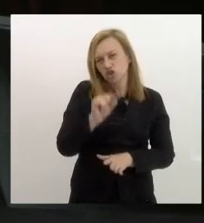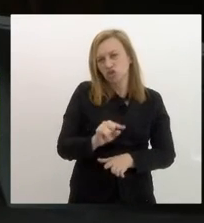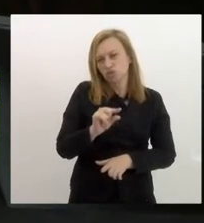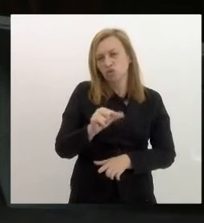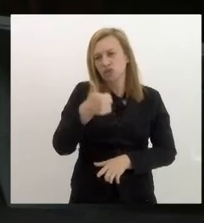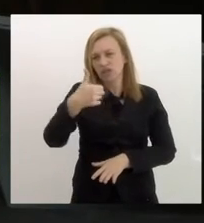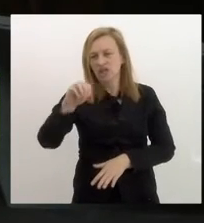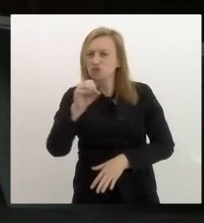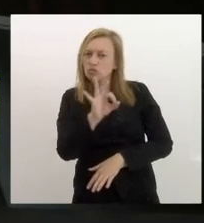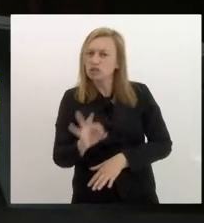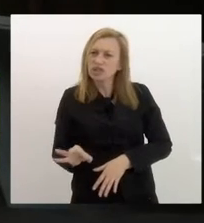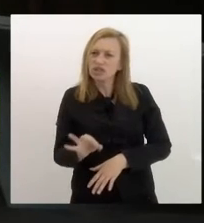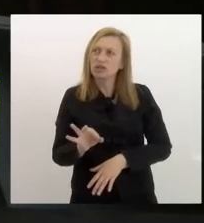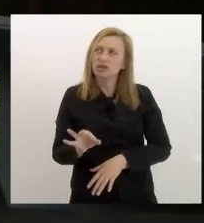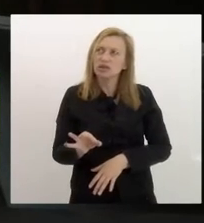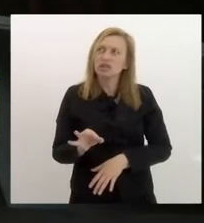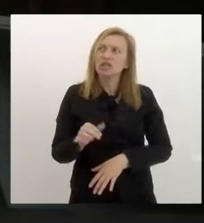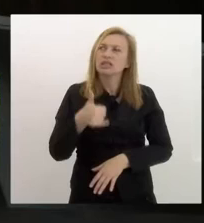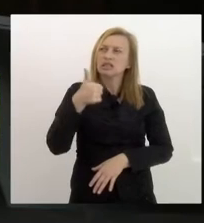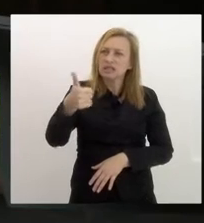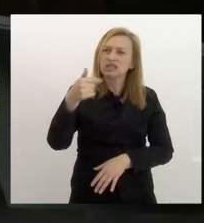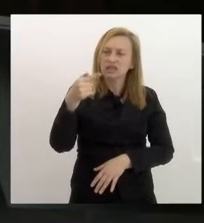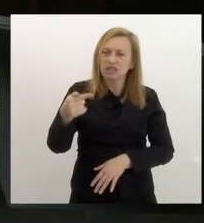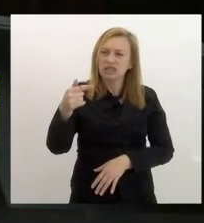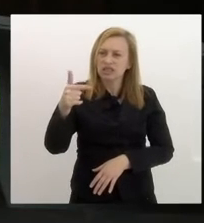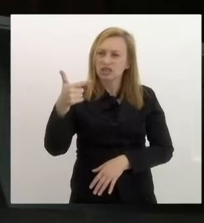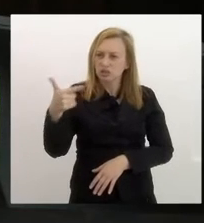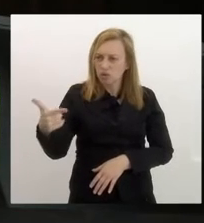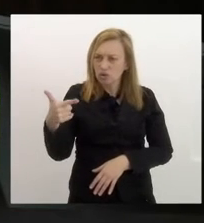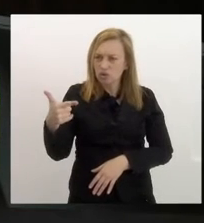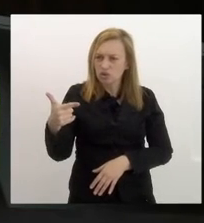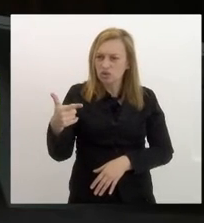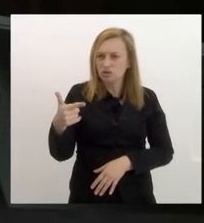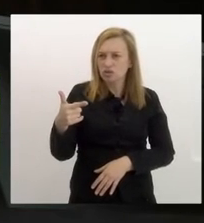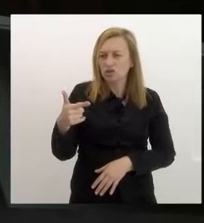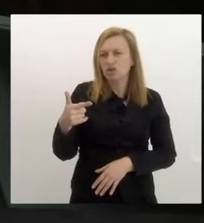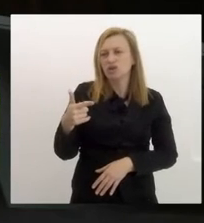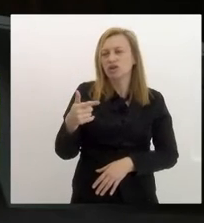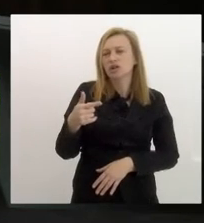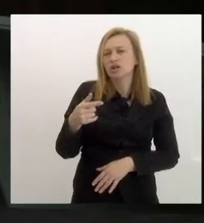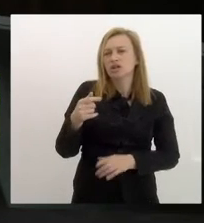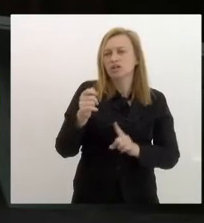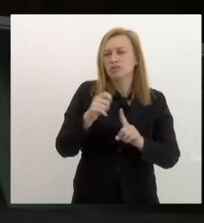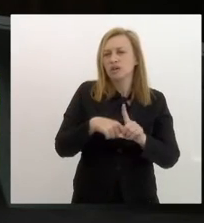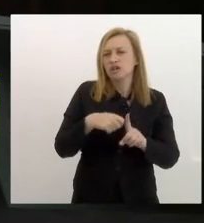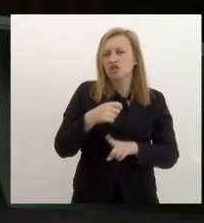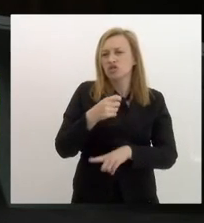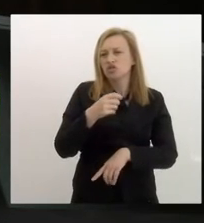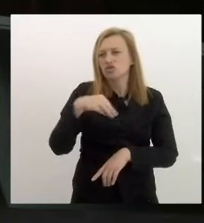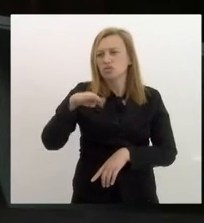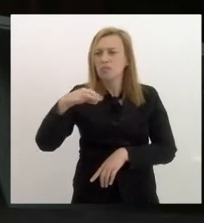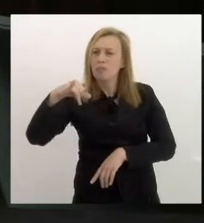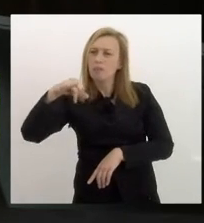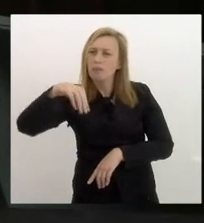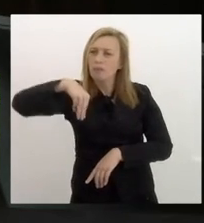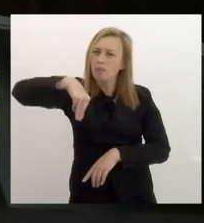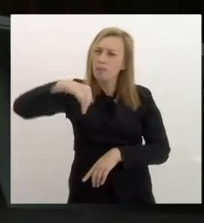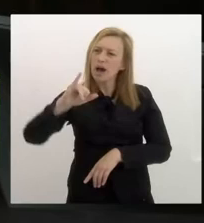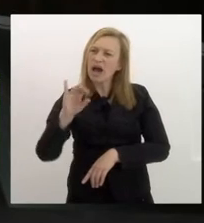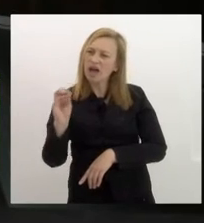os dez porcento são 172 valores de Maio que é quando a gente fez o